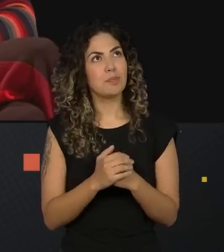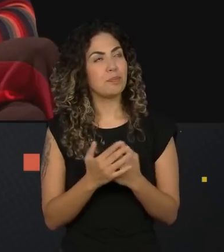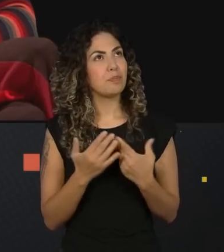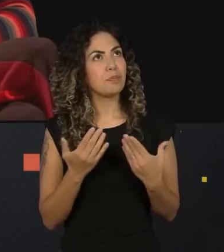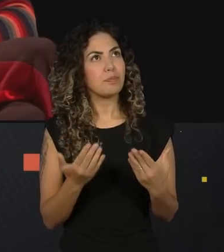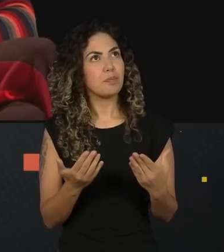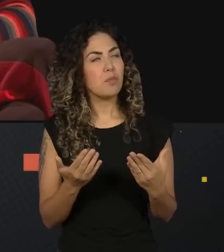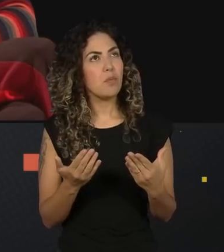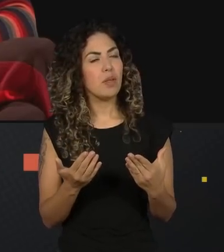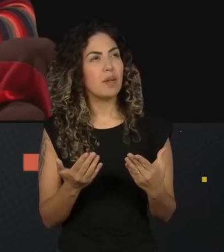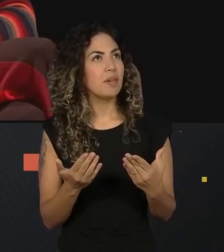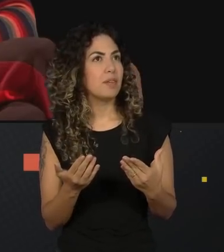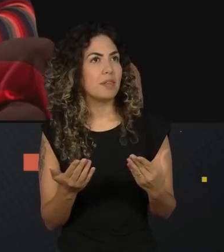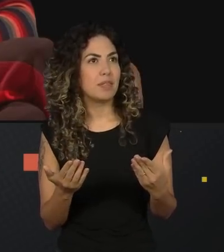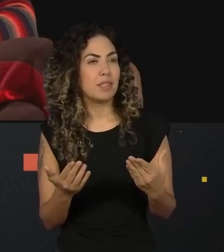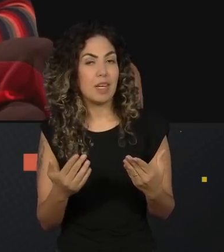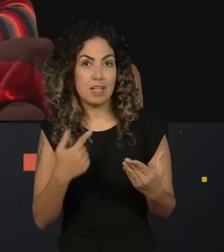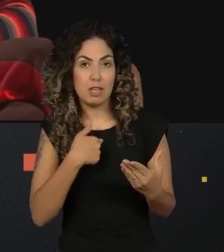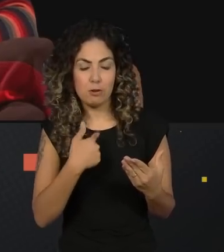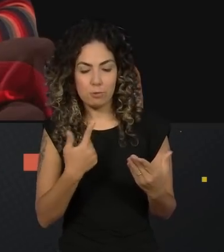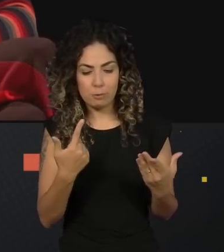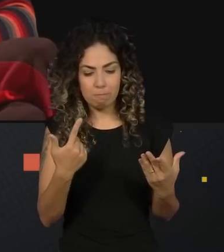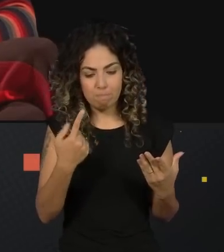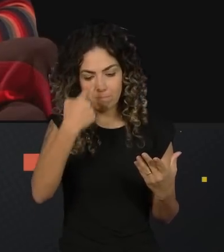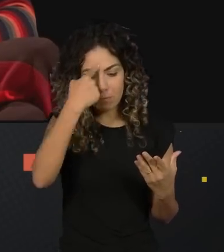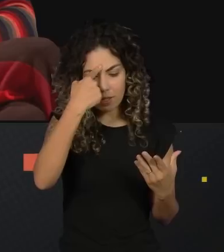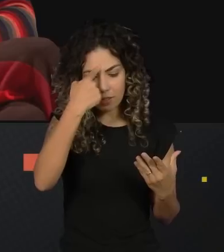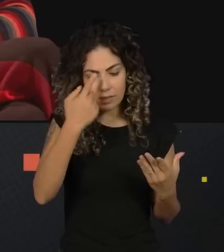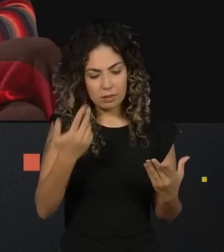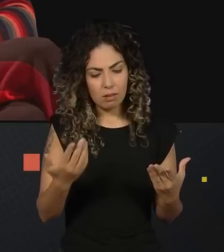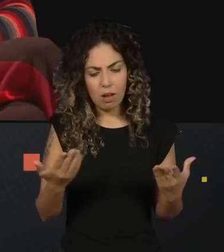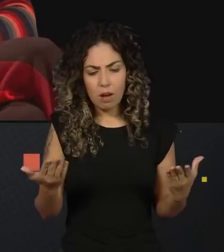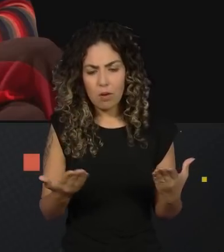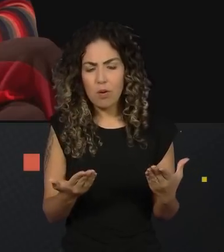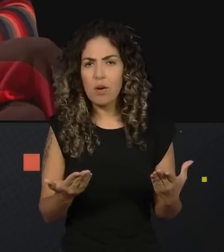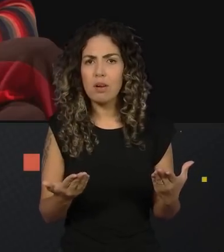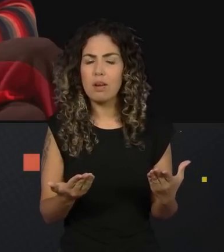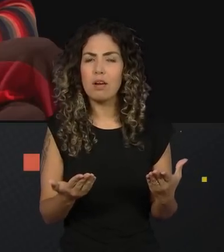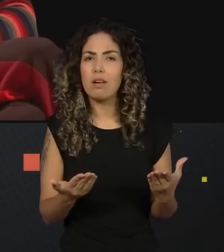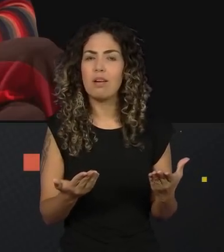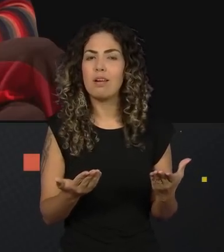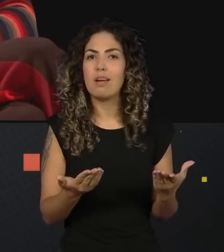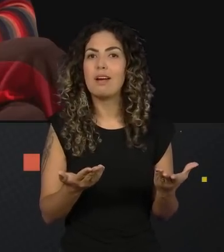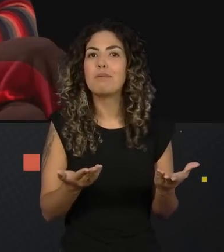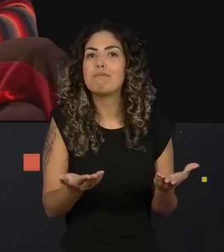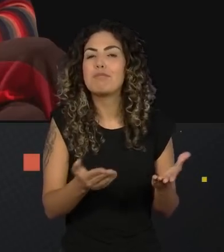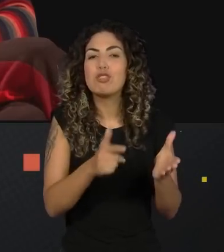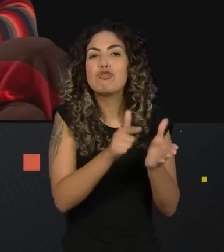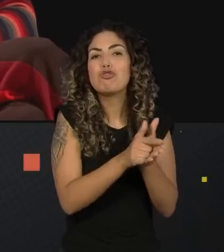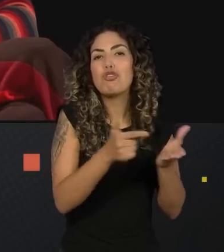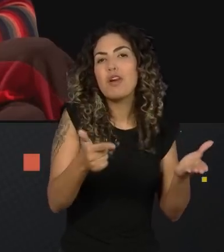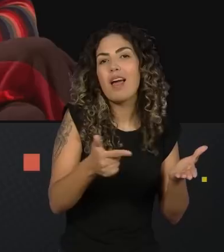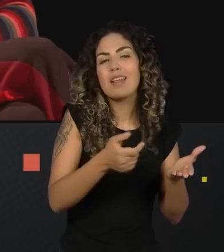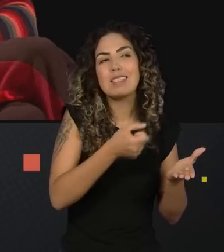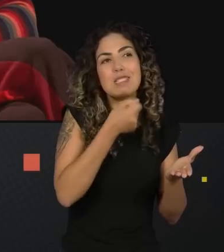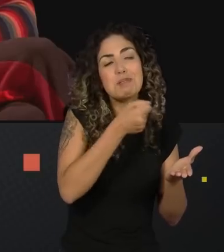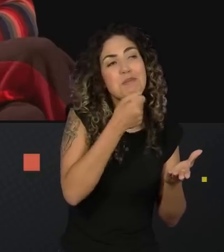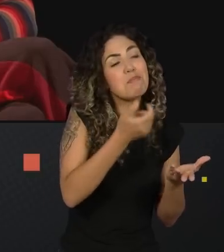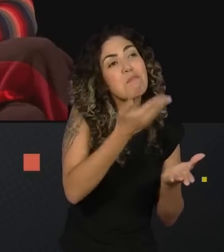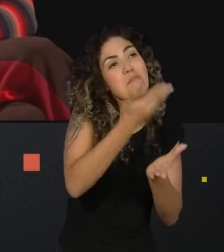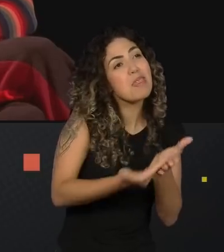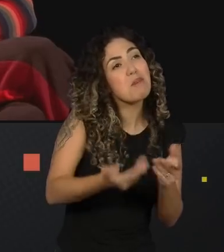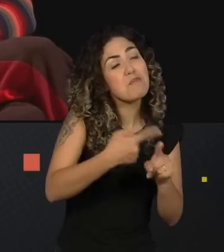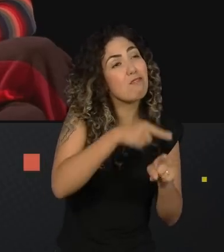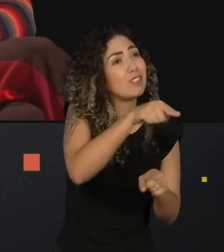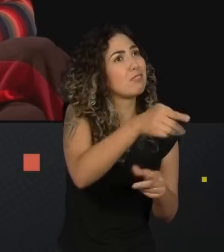eu penso que o jornalismo perdeu uma jornalista brilhante, mas em compensação a arte,